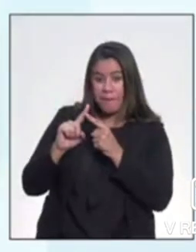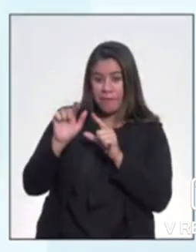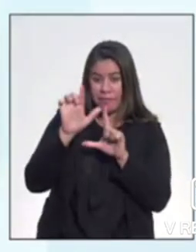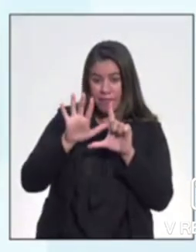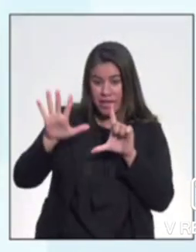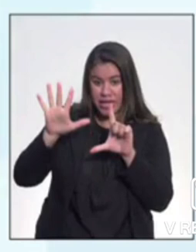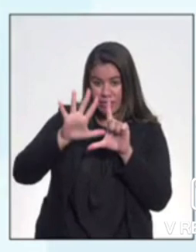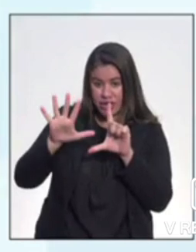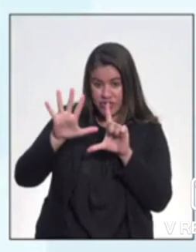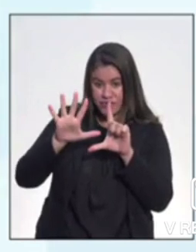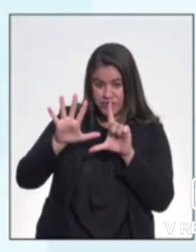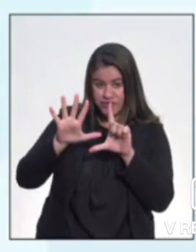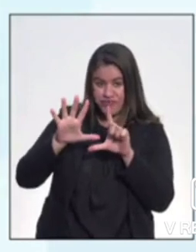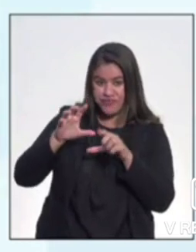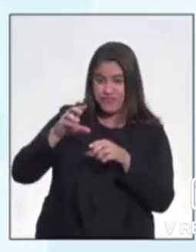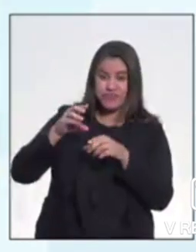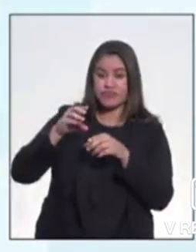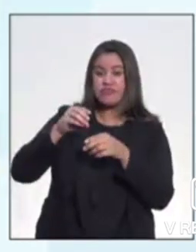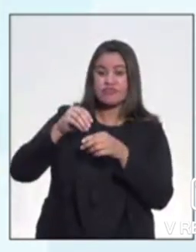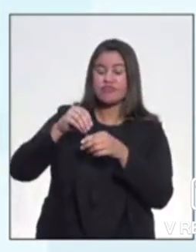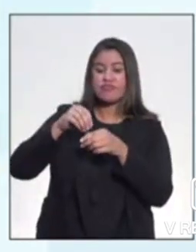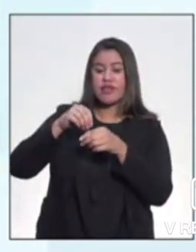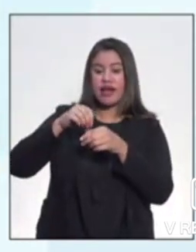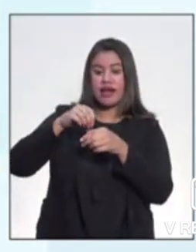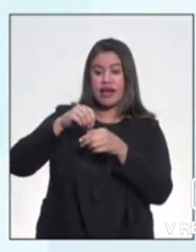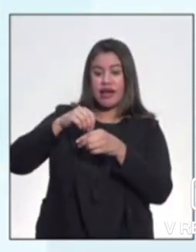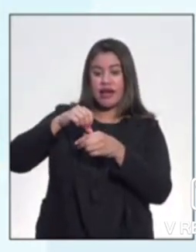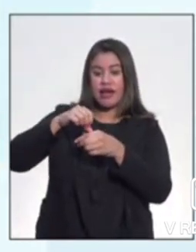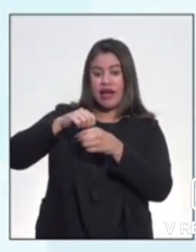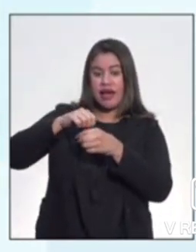tela? Que eu falei do sal de cozinha, do sódio, no caso, né?